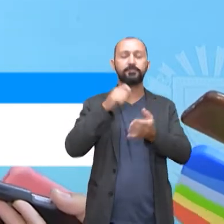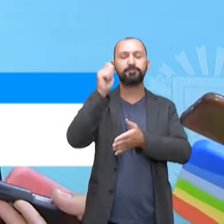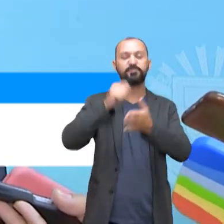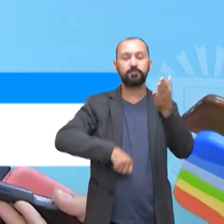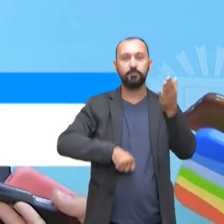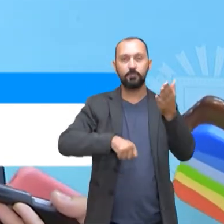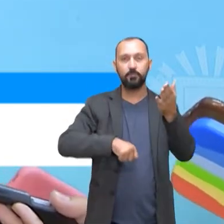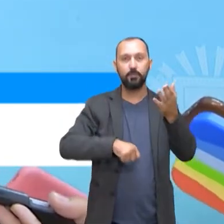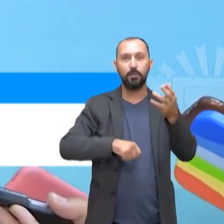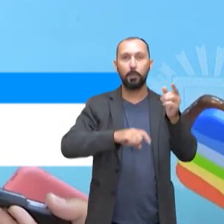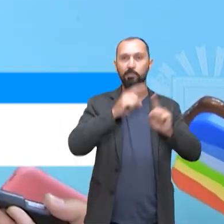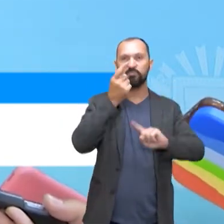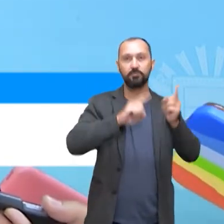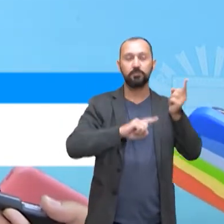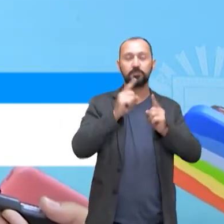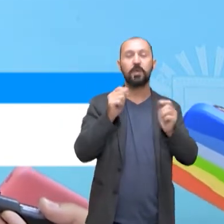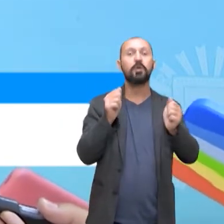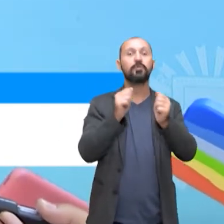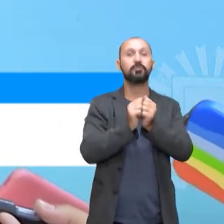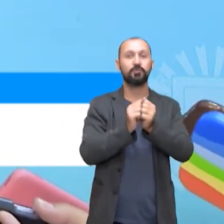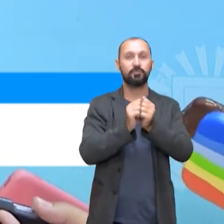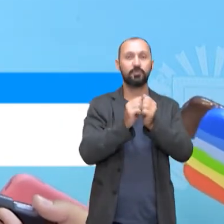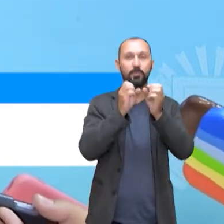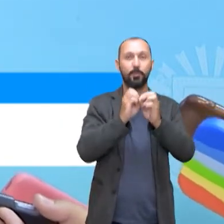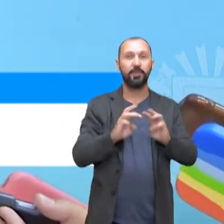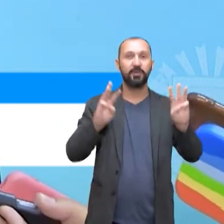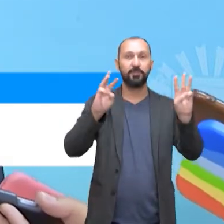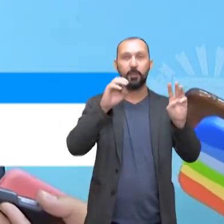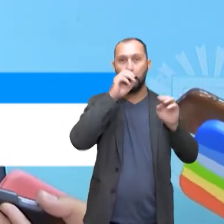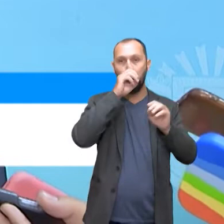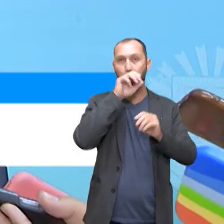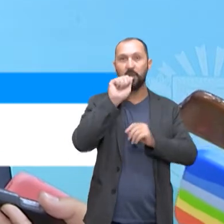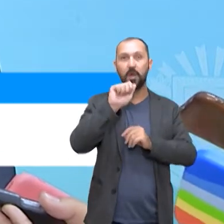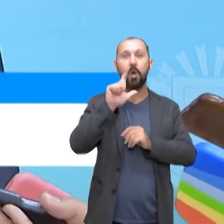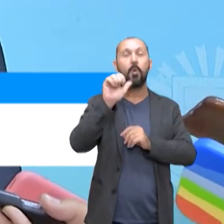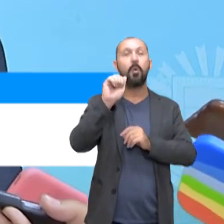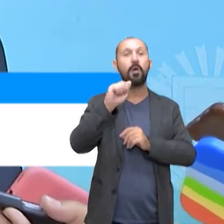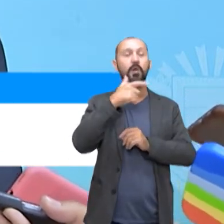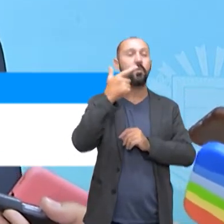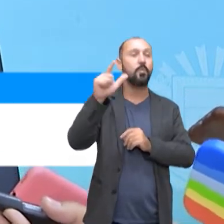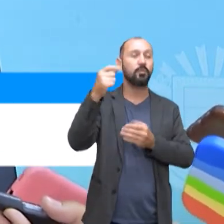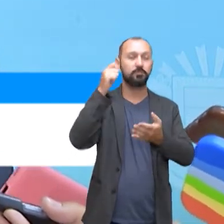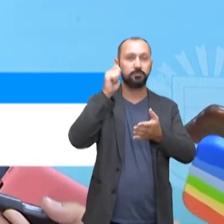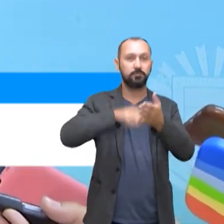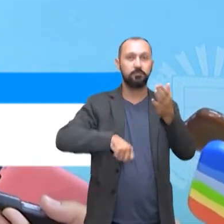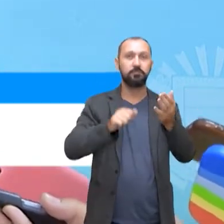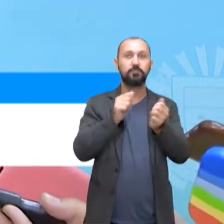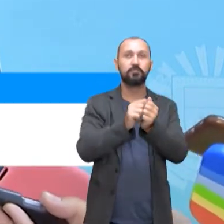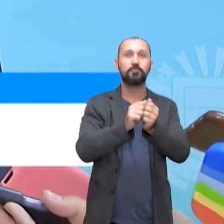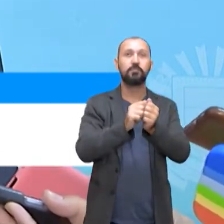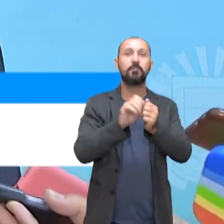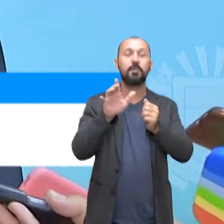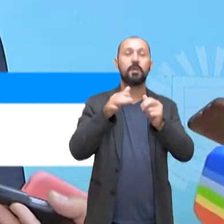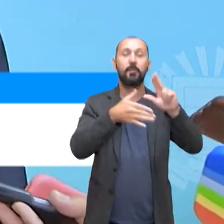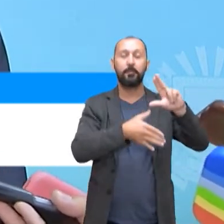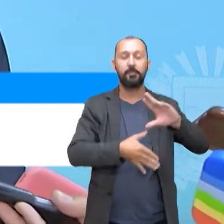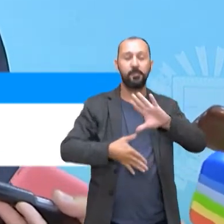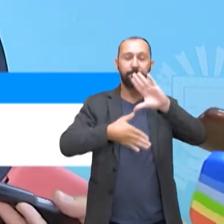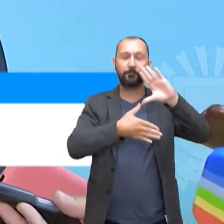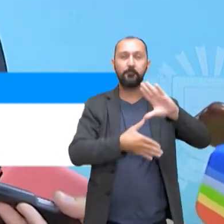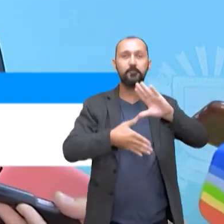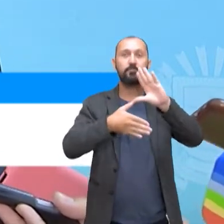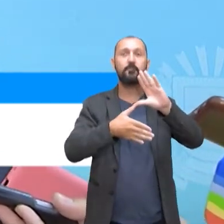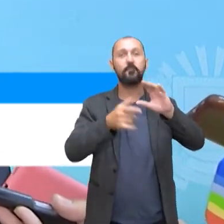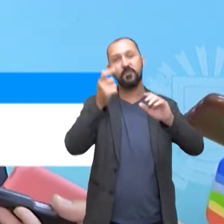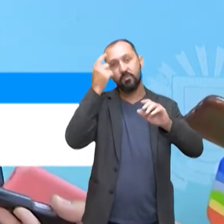está no acordo do Mercosul, porque o Chile é fora do acordo do Mercosul, o Chile é ALCA, é um outro acordo internacional, Acordo de Livre